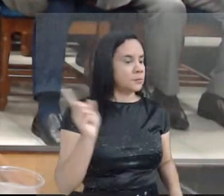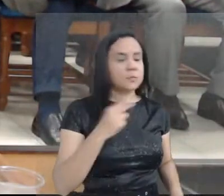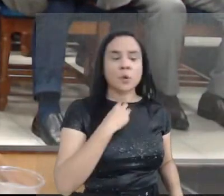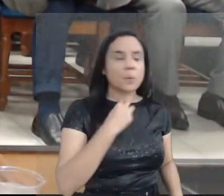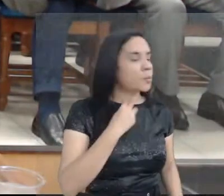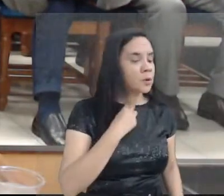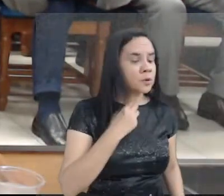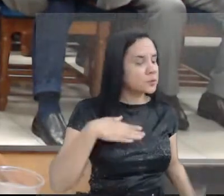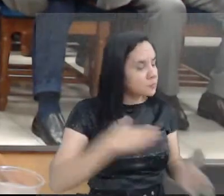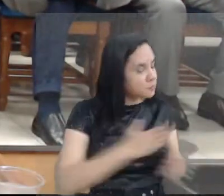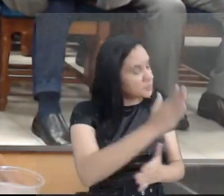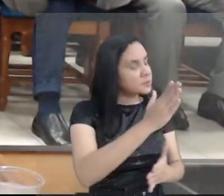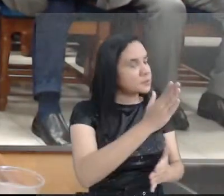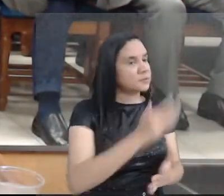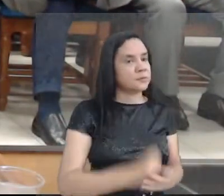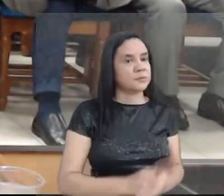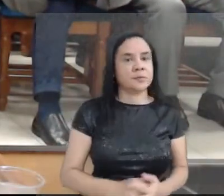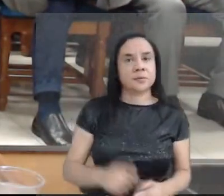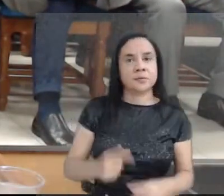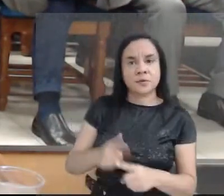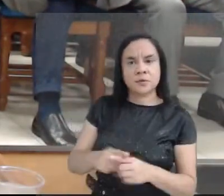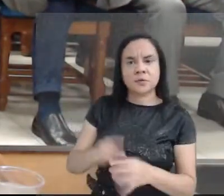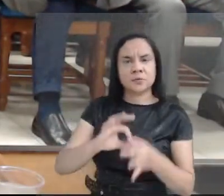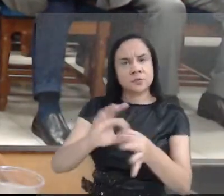Porque nós, no contexto judaico,